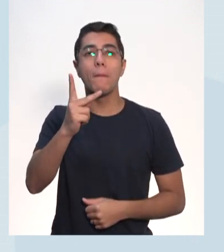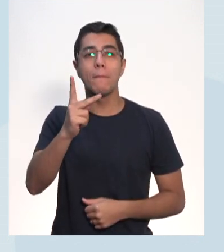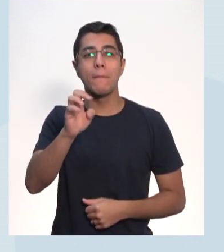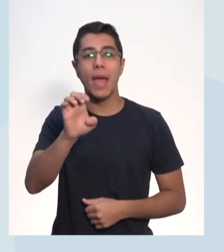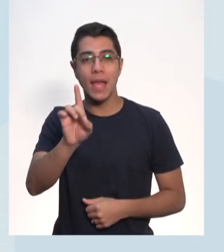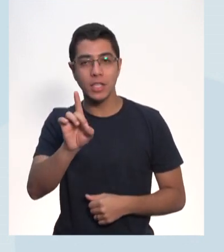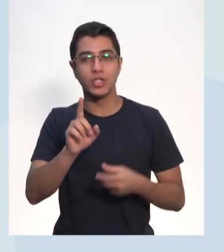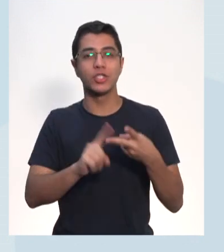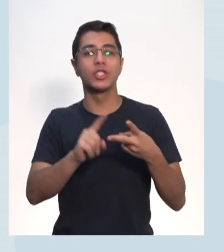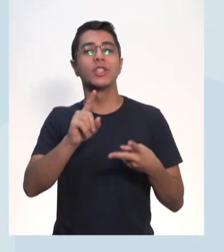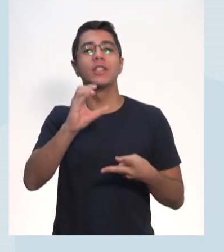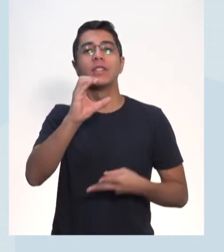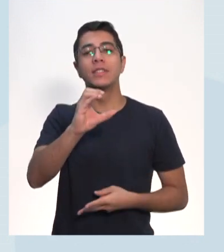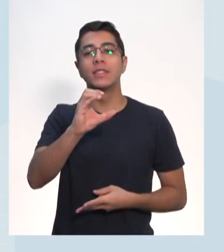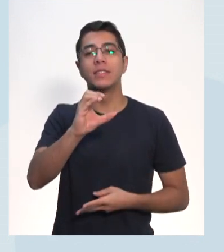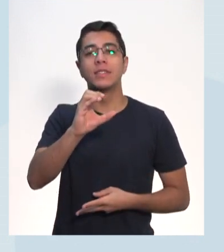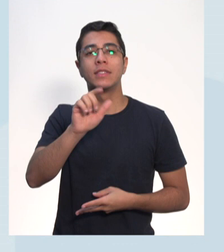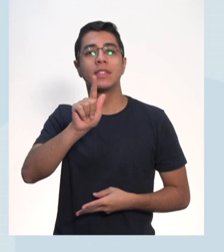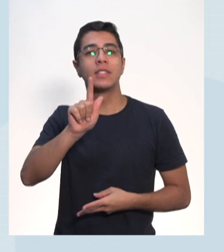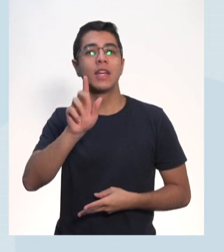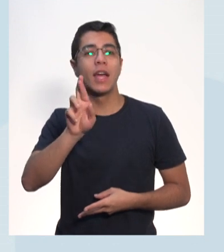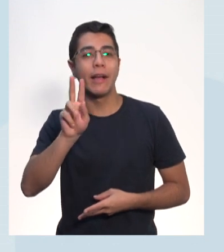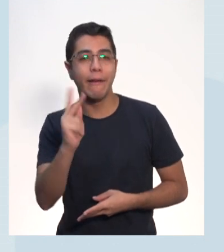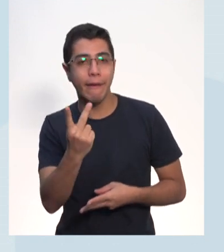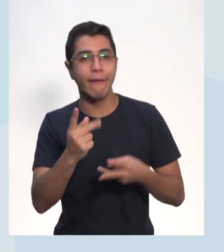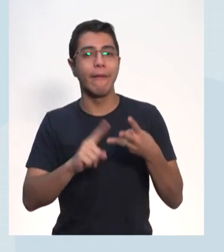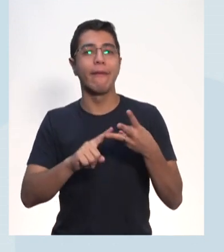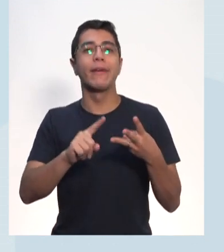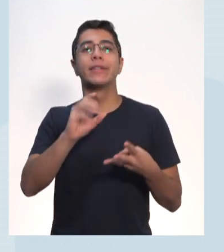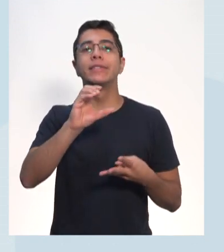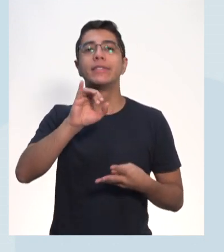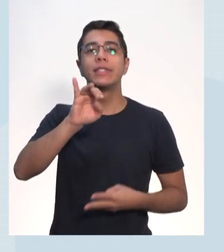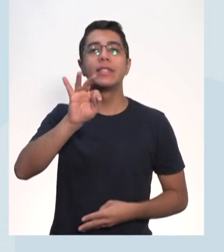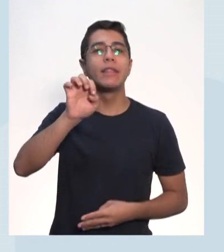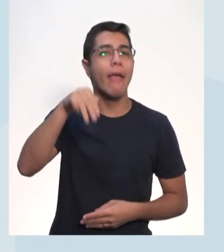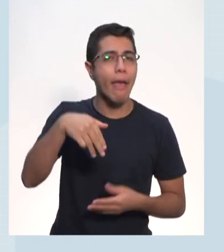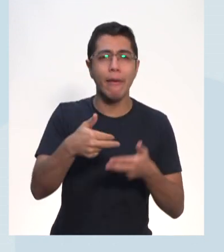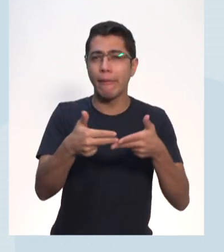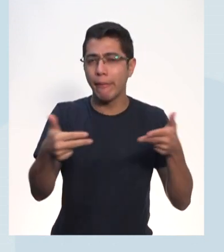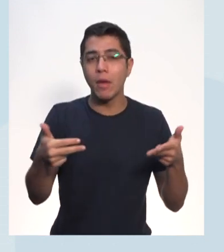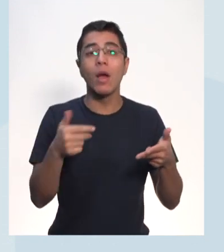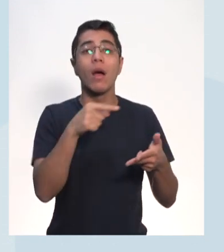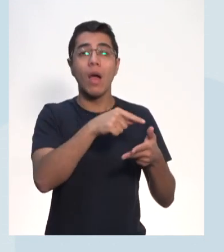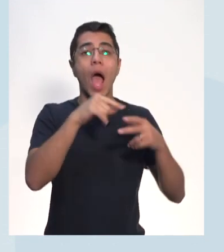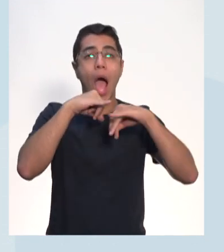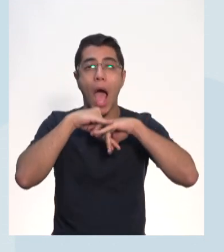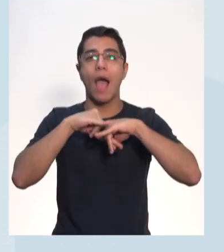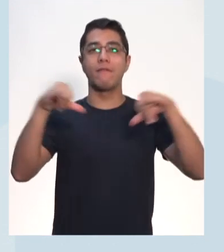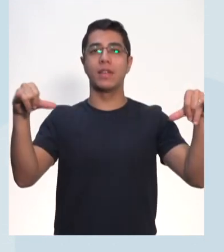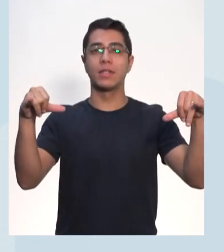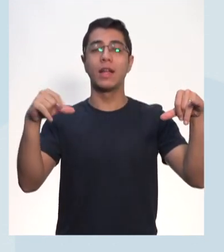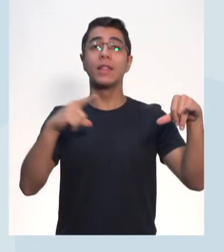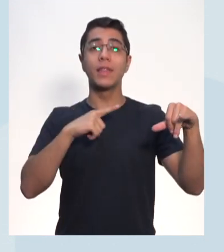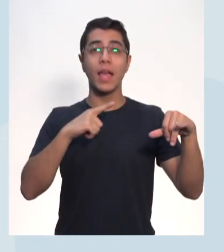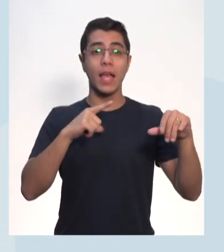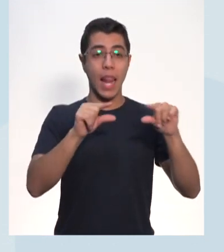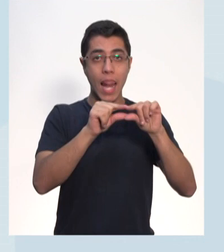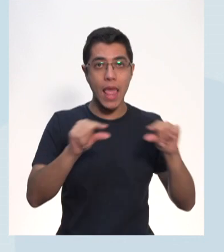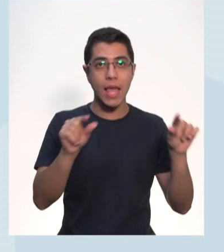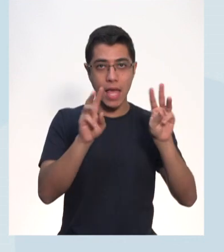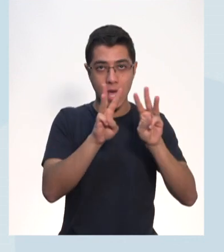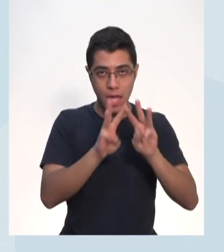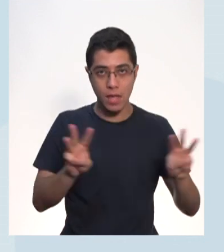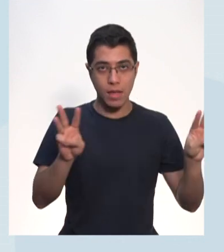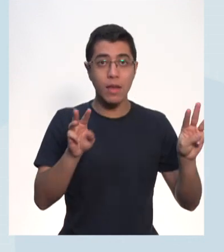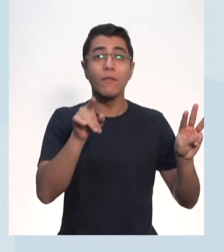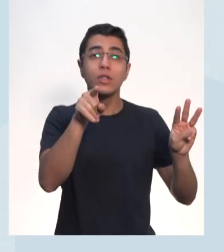trazia alguns links, né? E um dos links levava justamente a esse material que eu